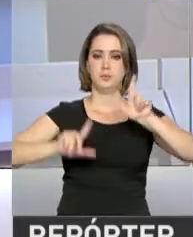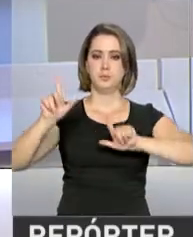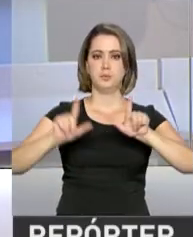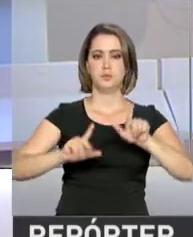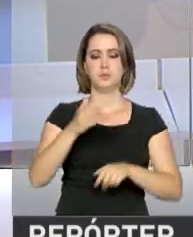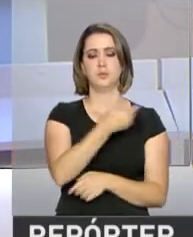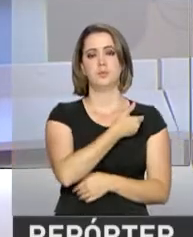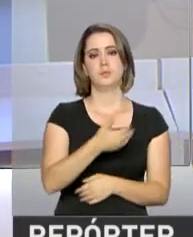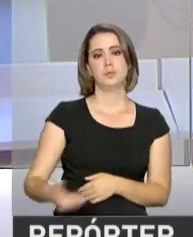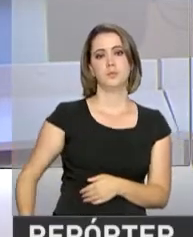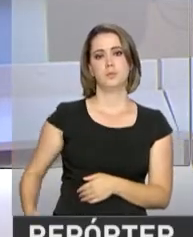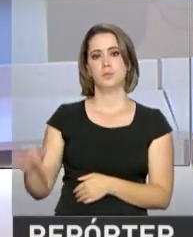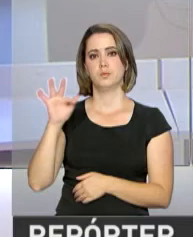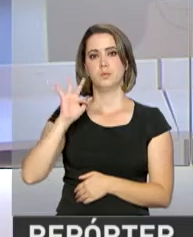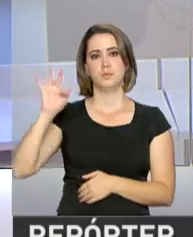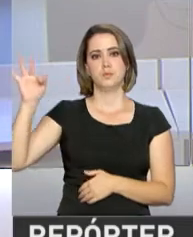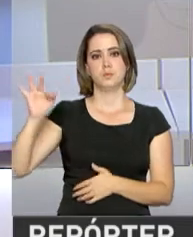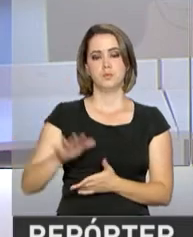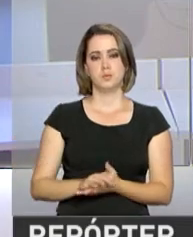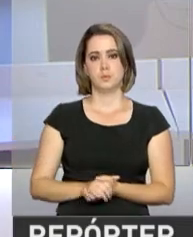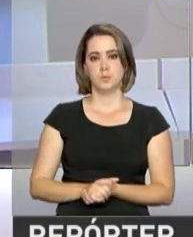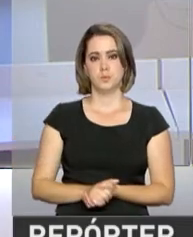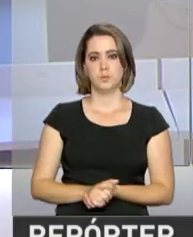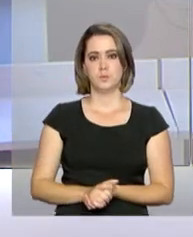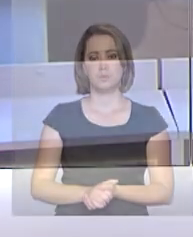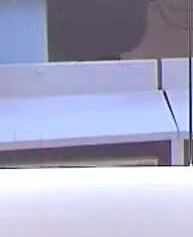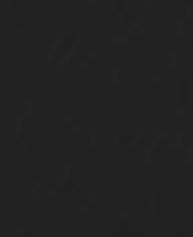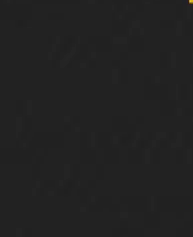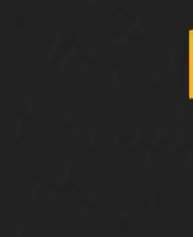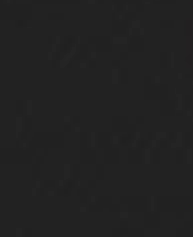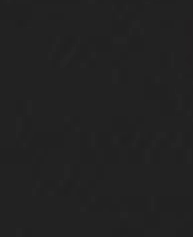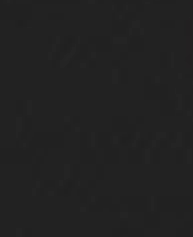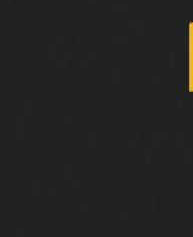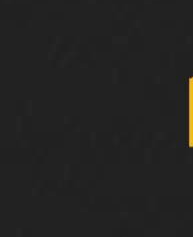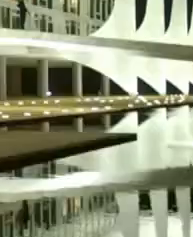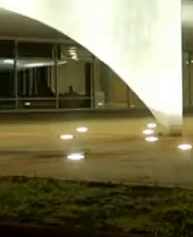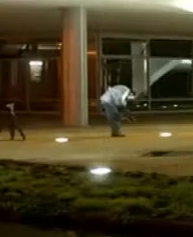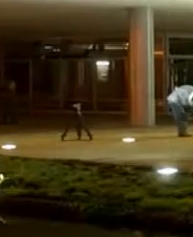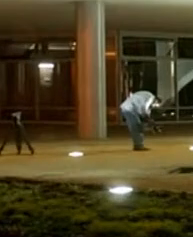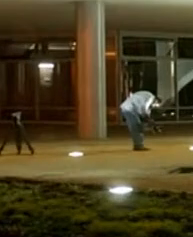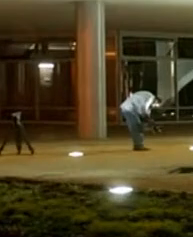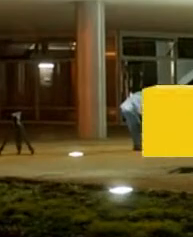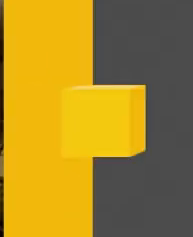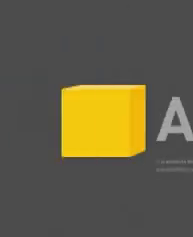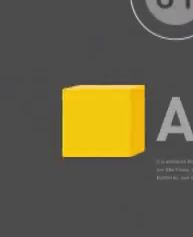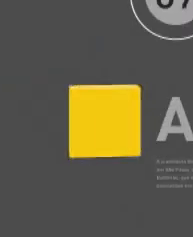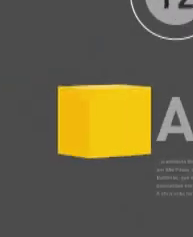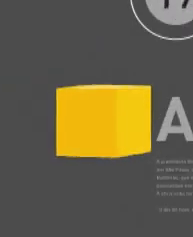na NBR, a TV do Governo Federal.